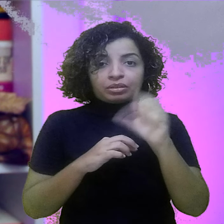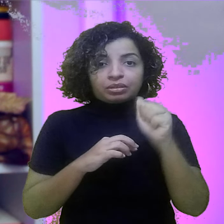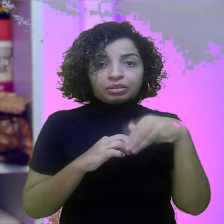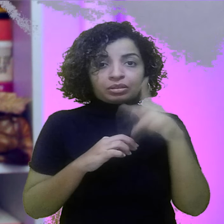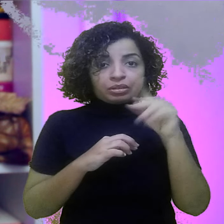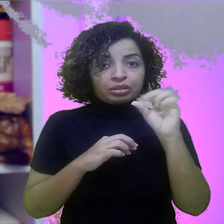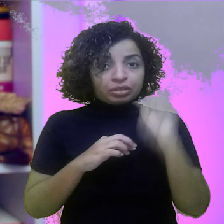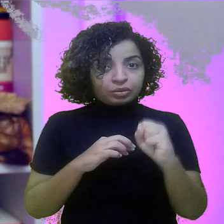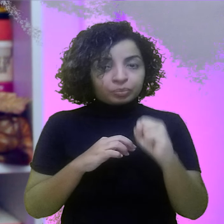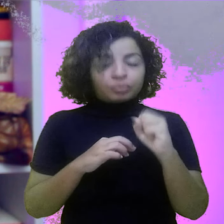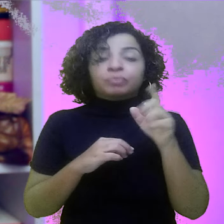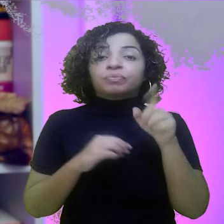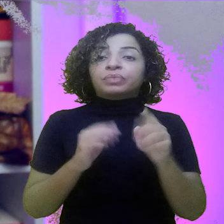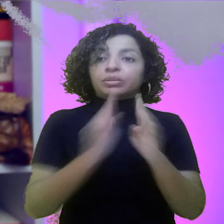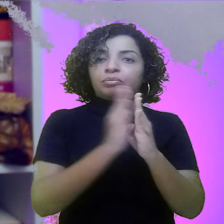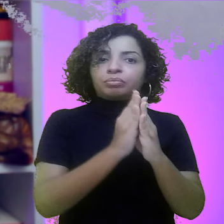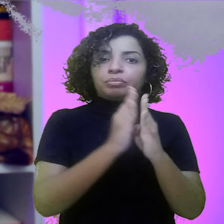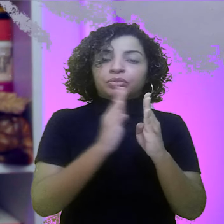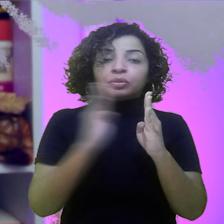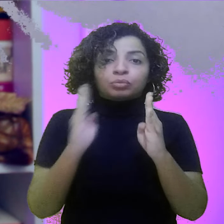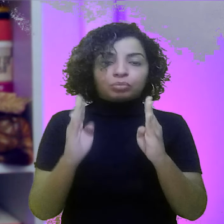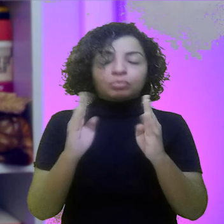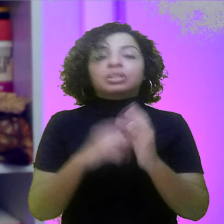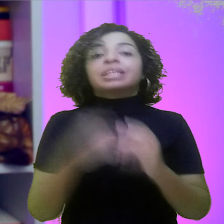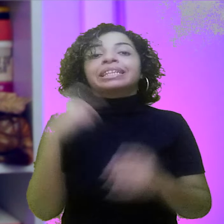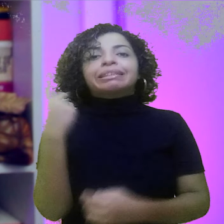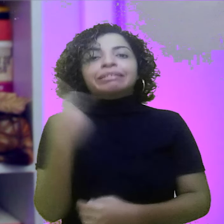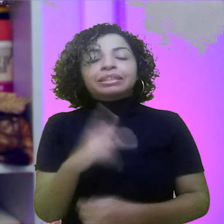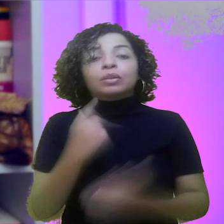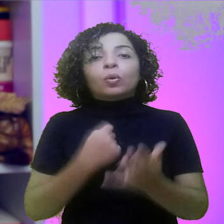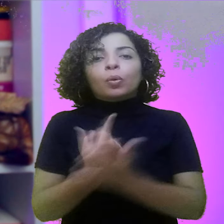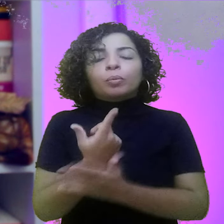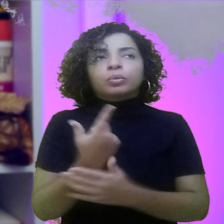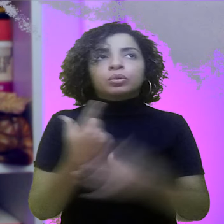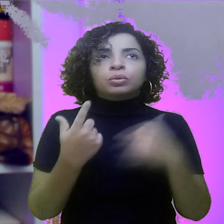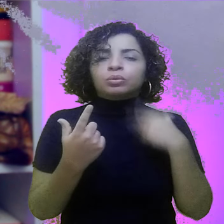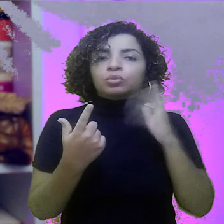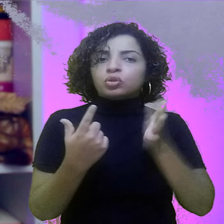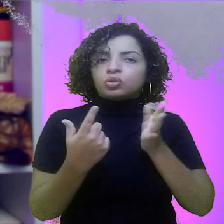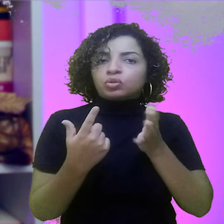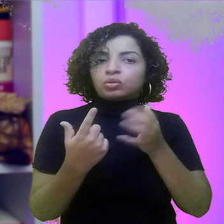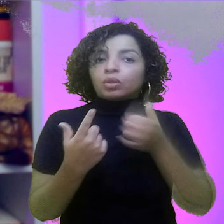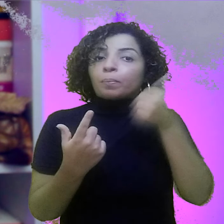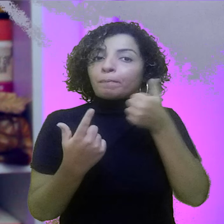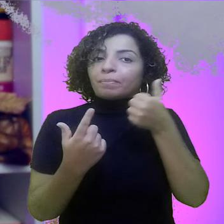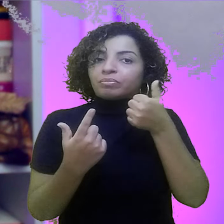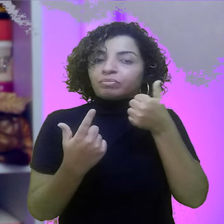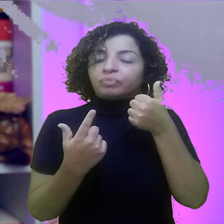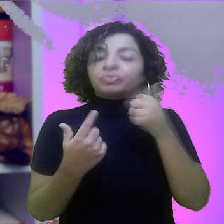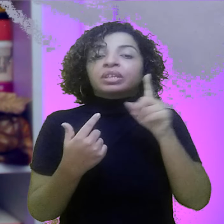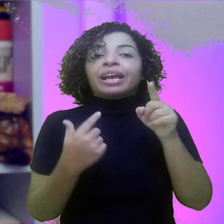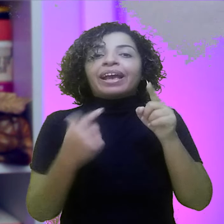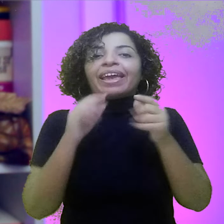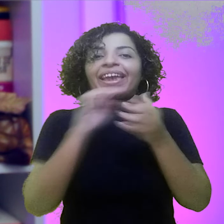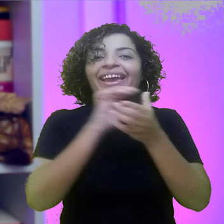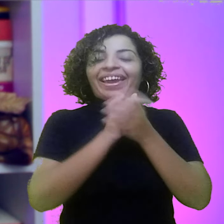literatura brasileira. E eu encontrei os dois volumes dele. Primeiro, eu já tinha comprado esse volume 1 aqui na Arte e